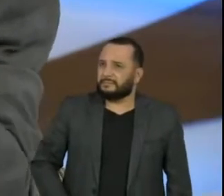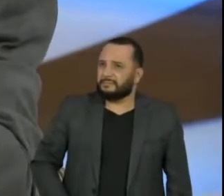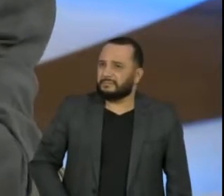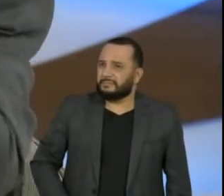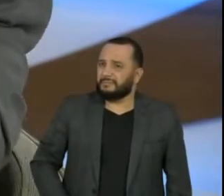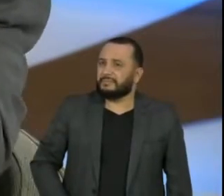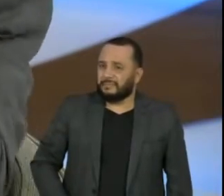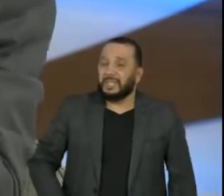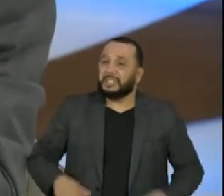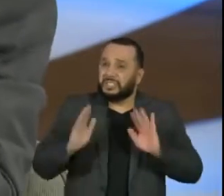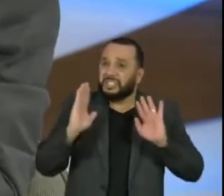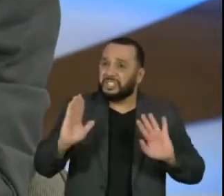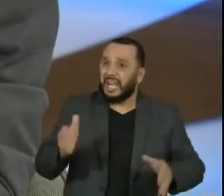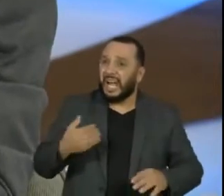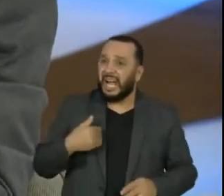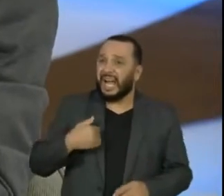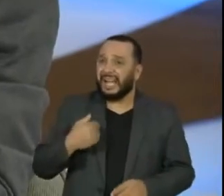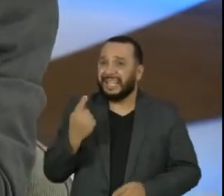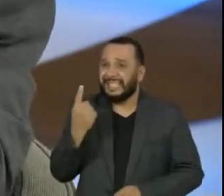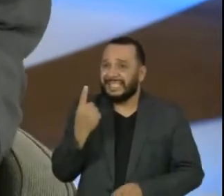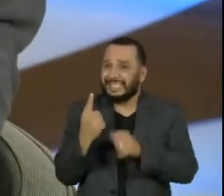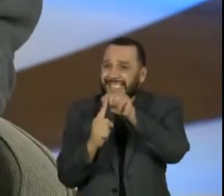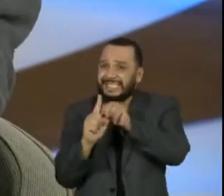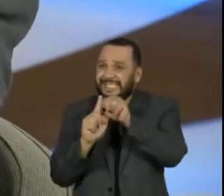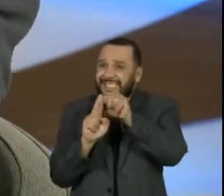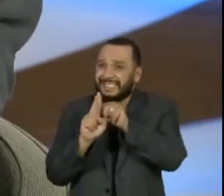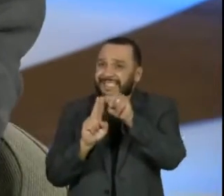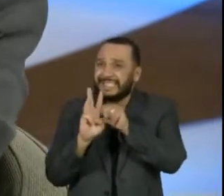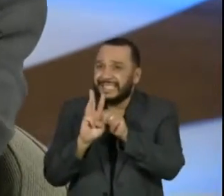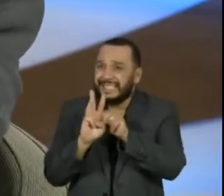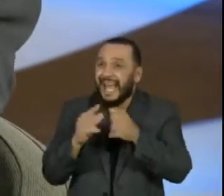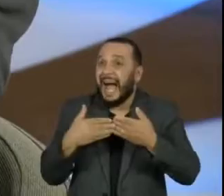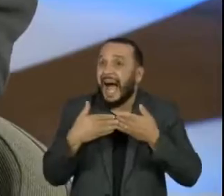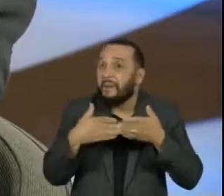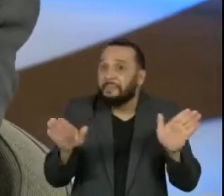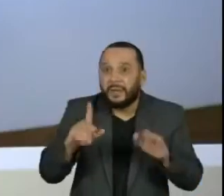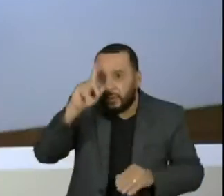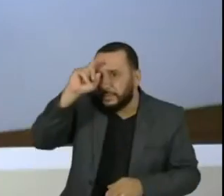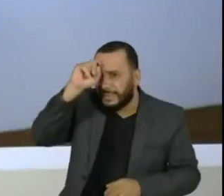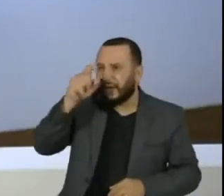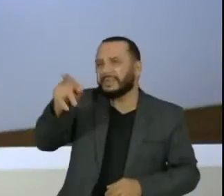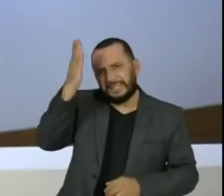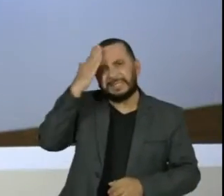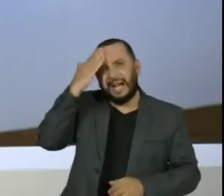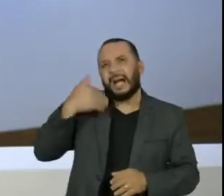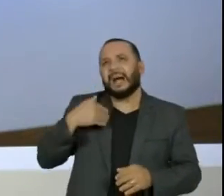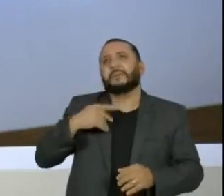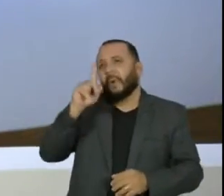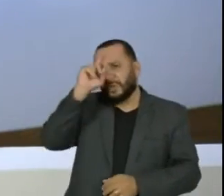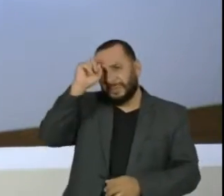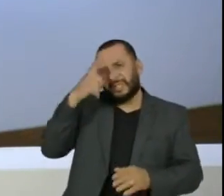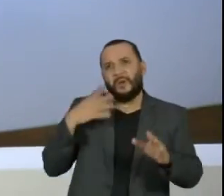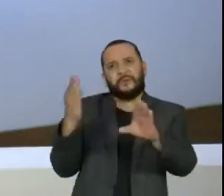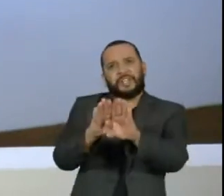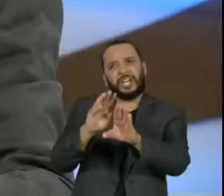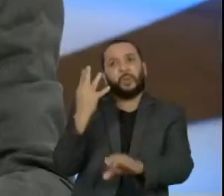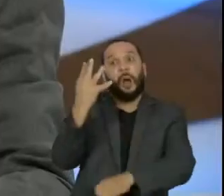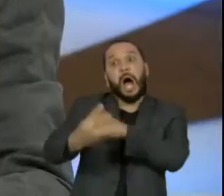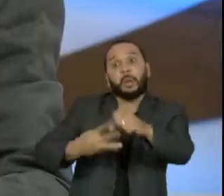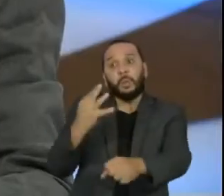Ele abriu em 3 meses para mim um hospital que estava fechado há 4 anos, você sabe disso, Carolina? Barreiro. Que foi o Hospital do